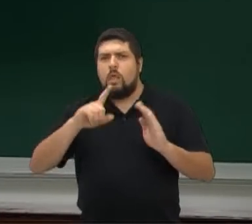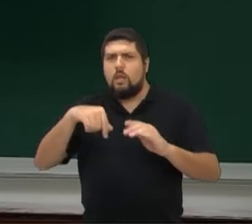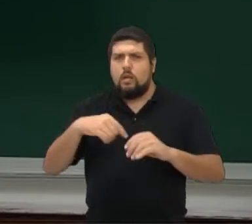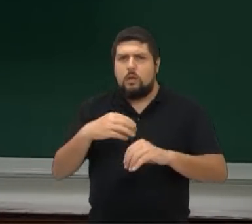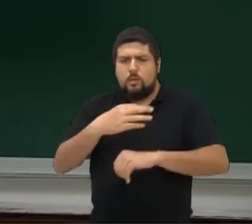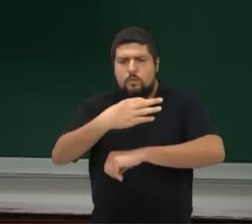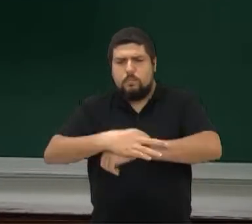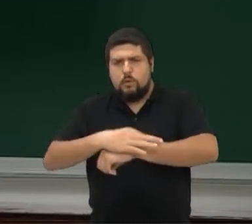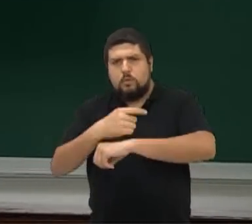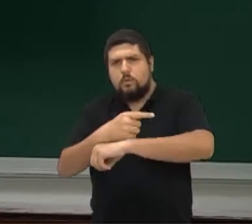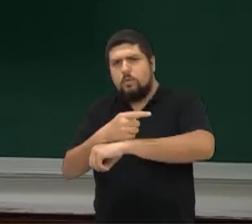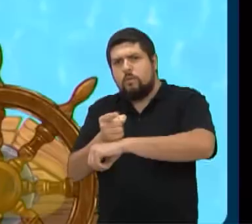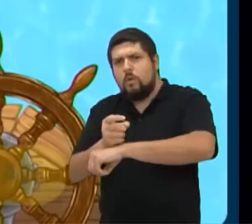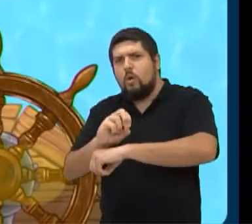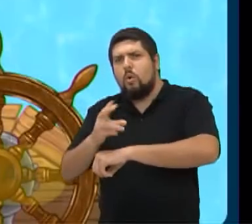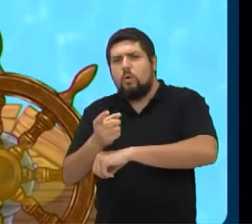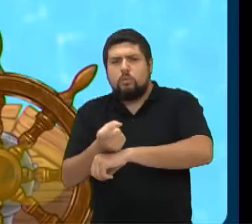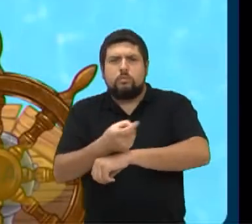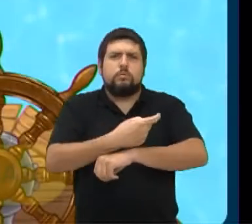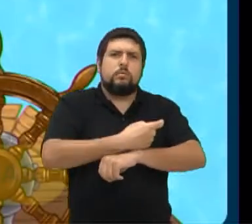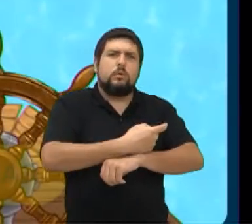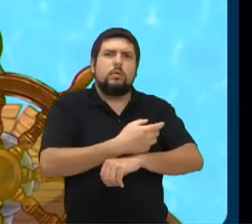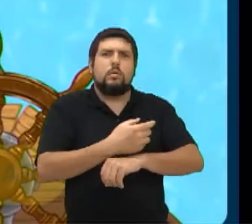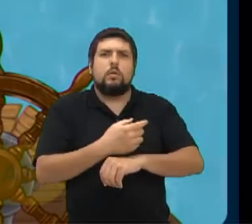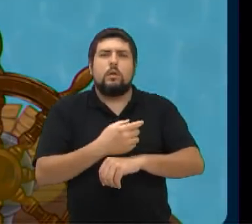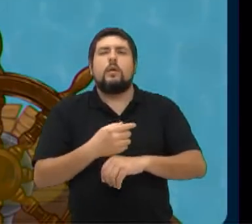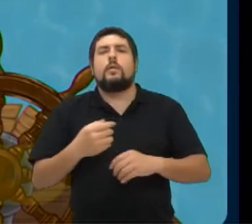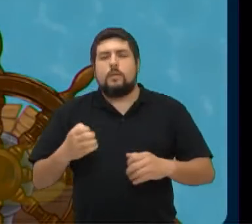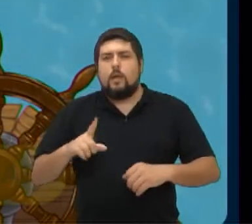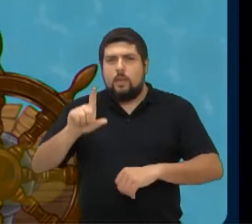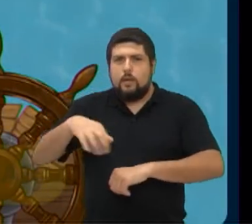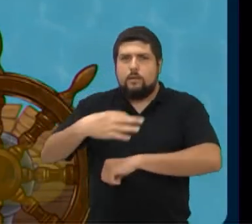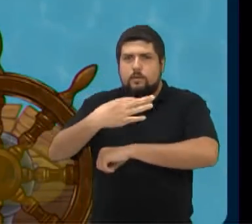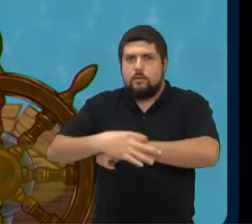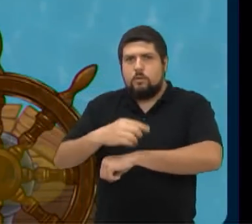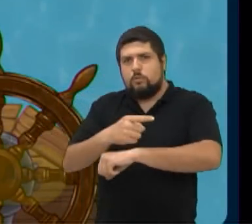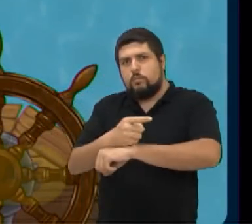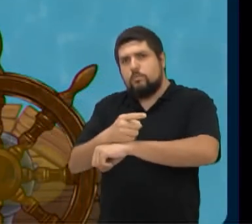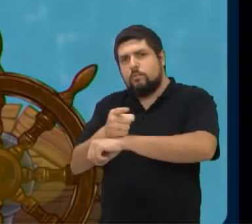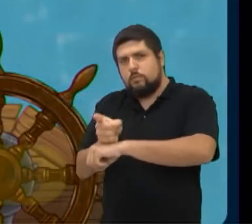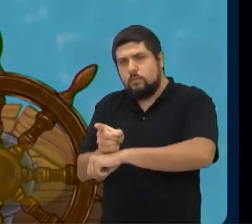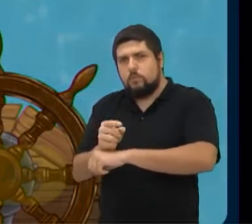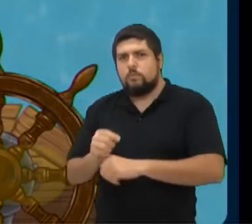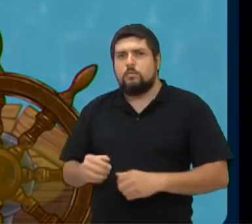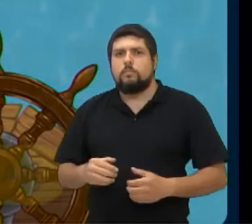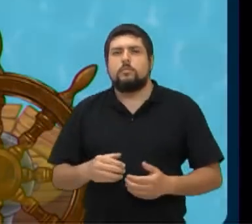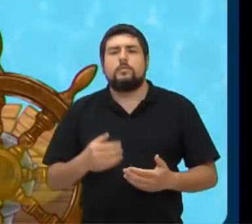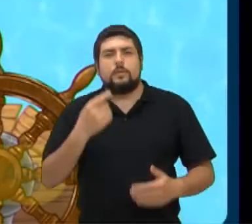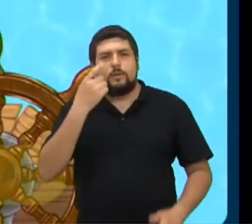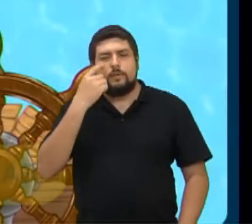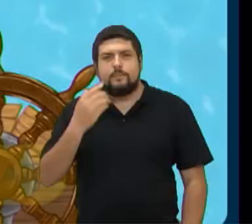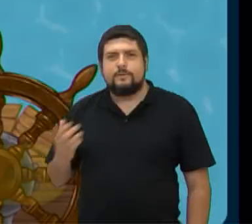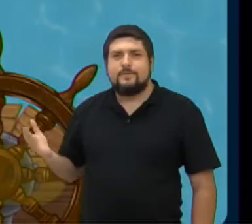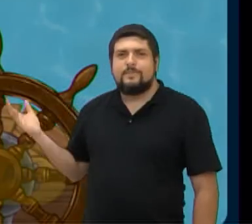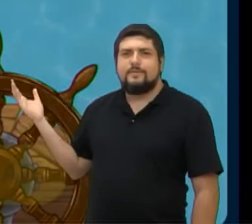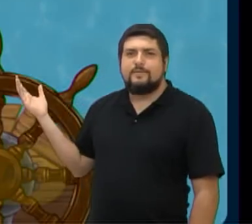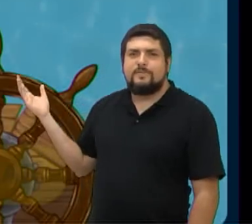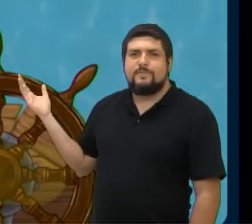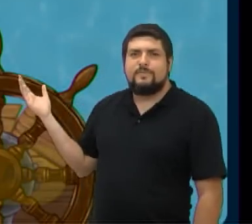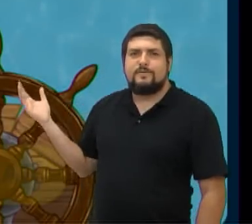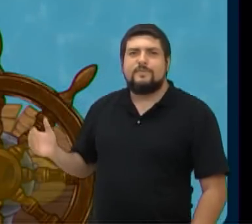anti-horário? Sentido horário. Então nós vamos preencher a nossa rota. Ângulo de 90 graus,